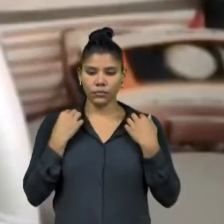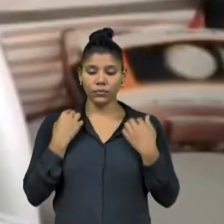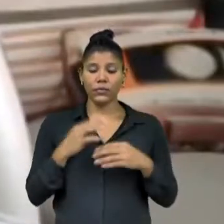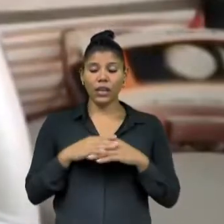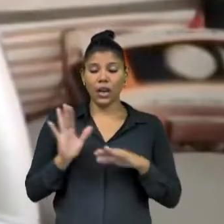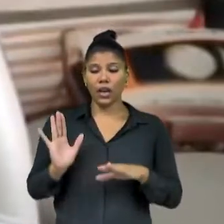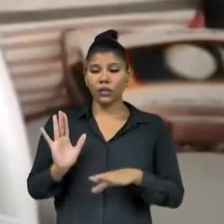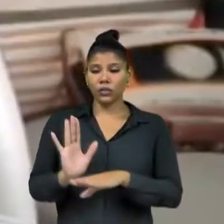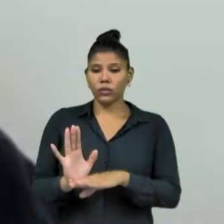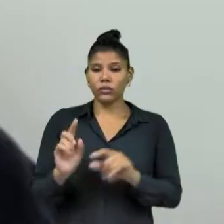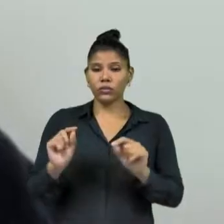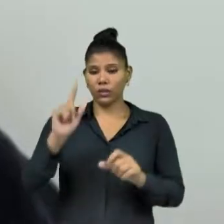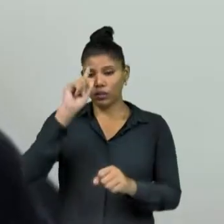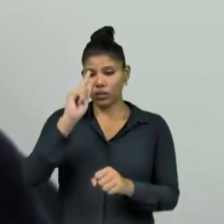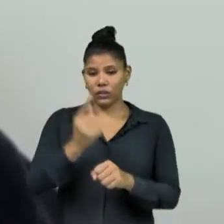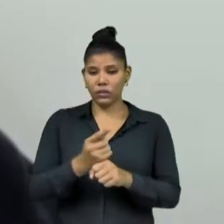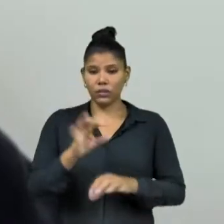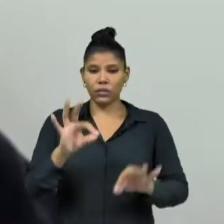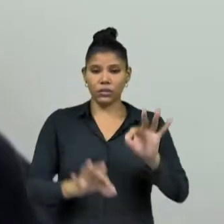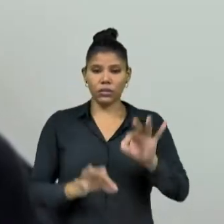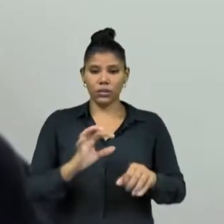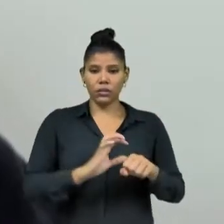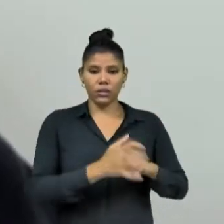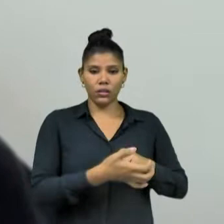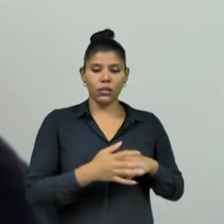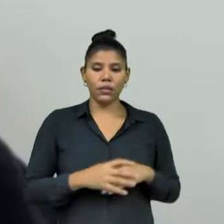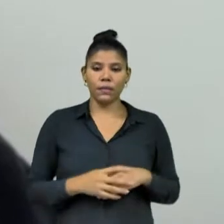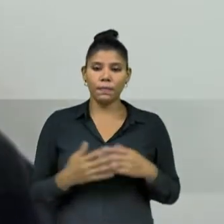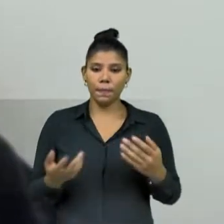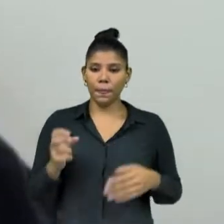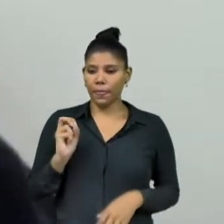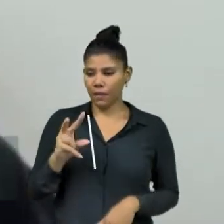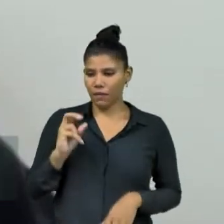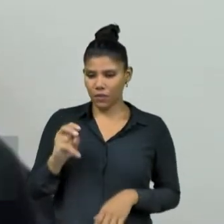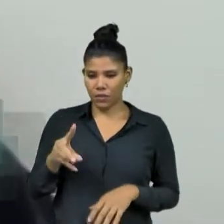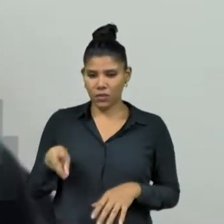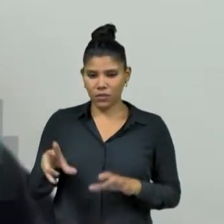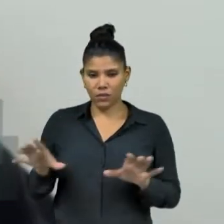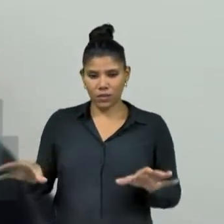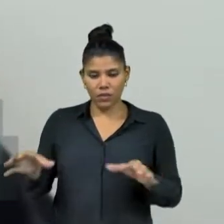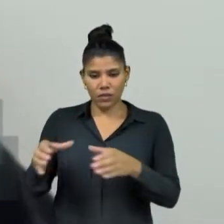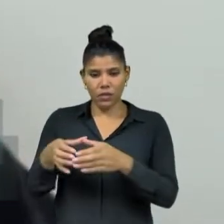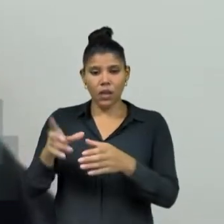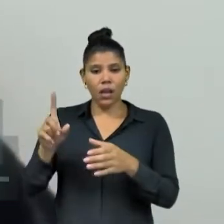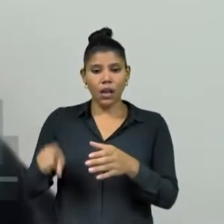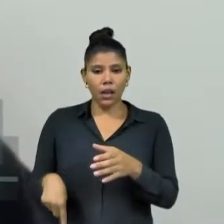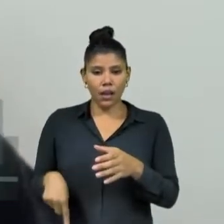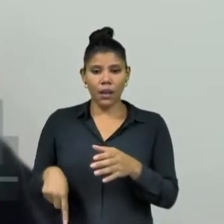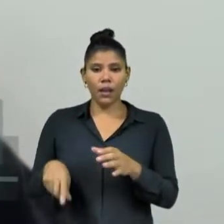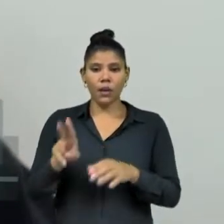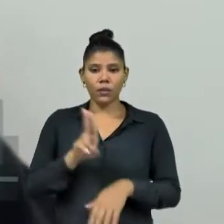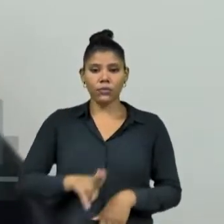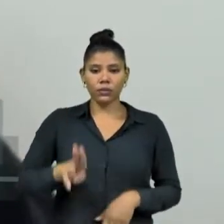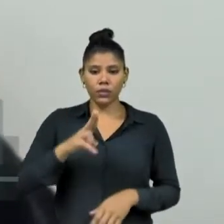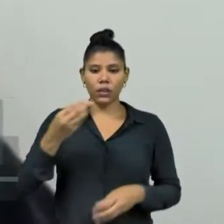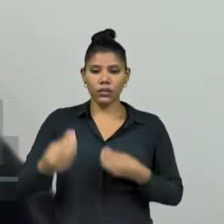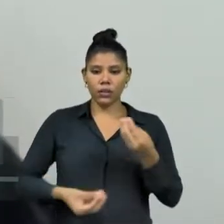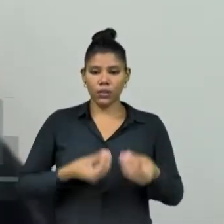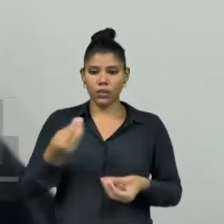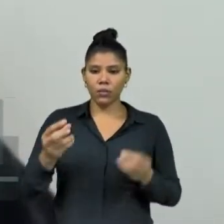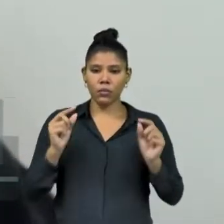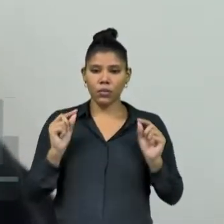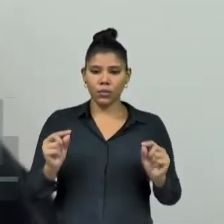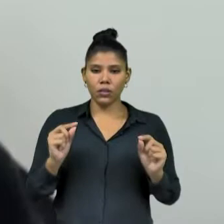nessa gestão da pandemia. A concentração dos vírus é utilizada na epidemiologia como um índice